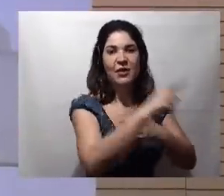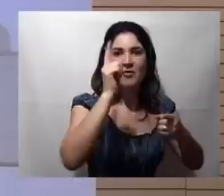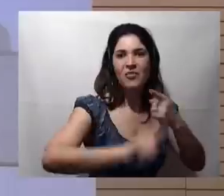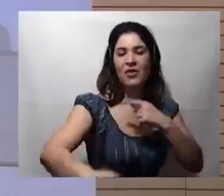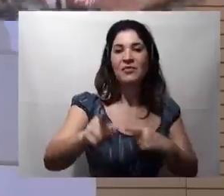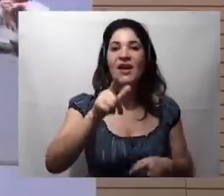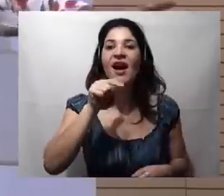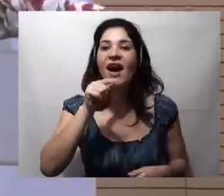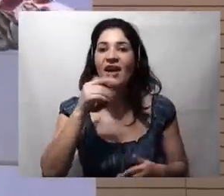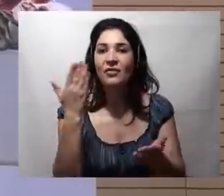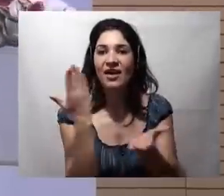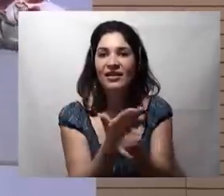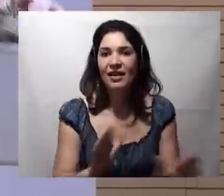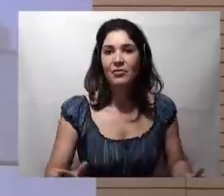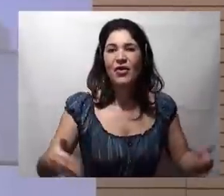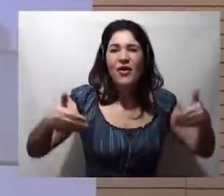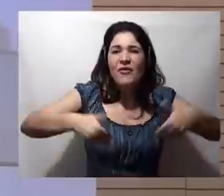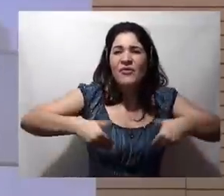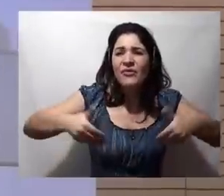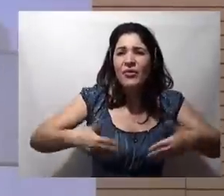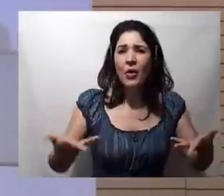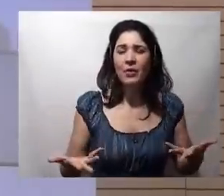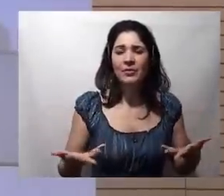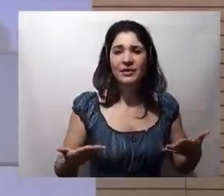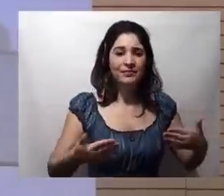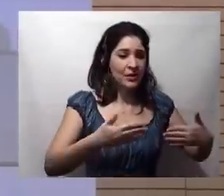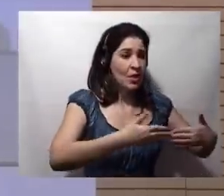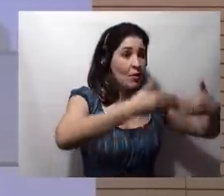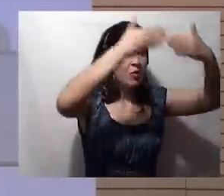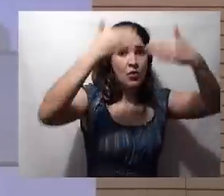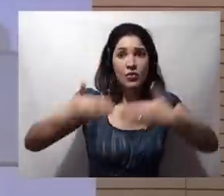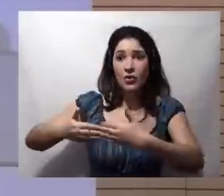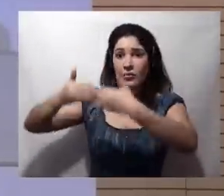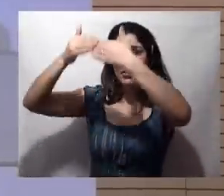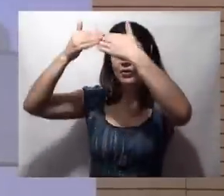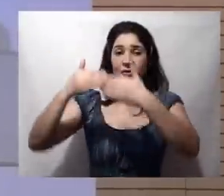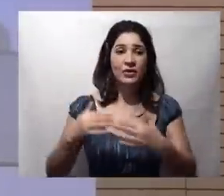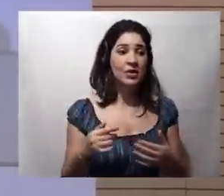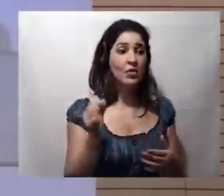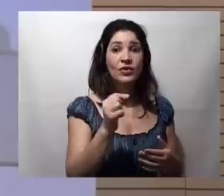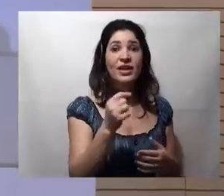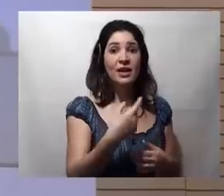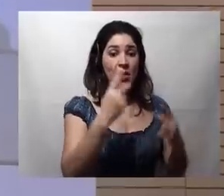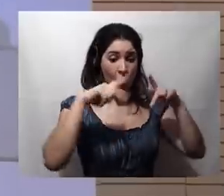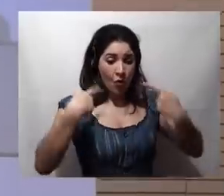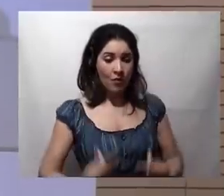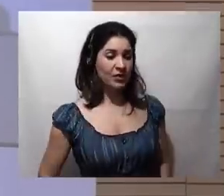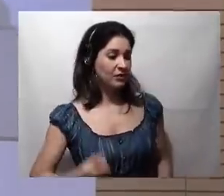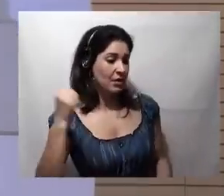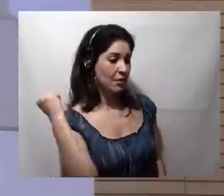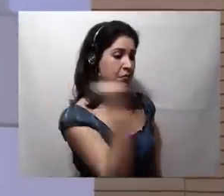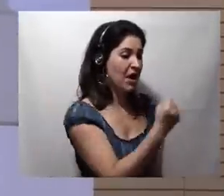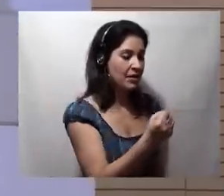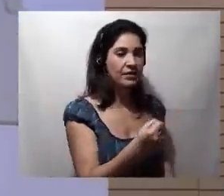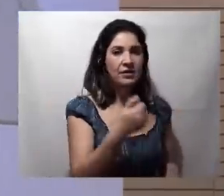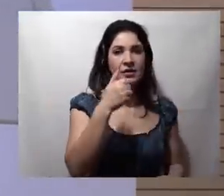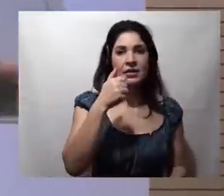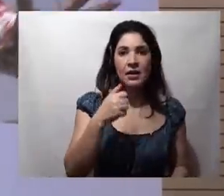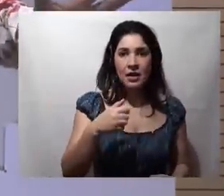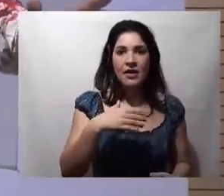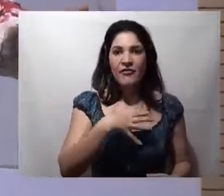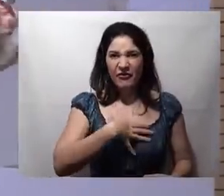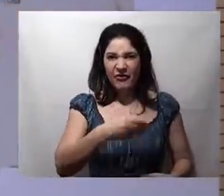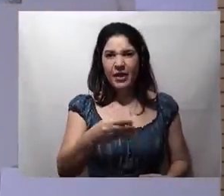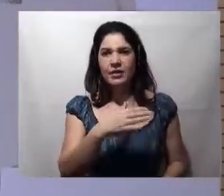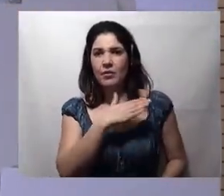acabou a fome acabou e dentro dos muros de jerusalém canibalismo os meninos morriam amanhã